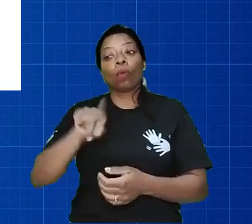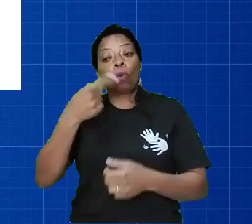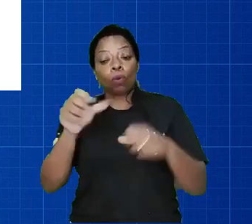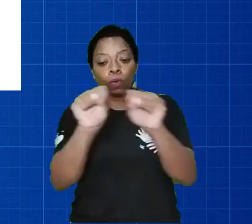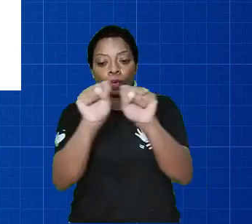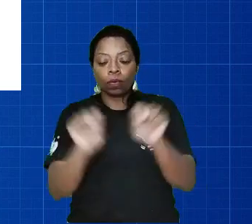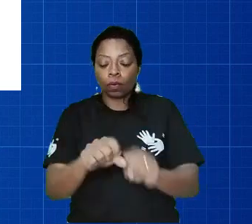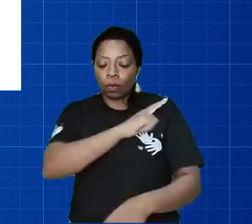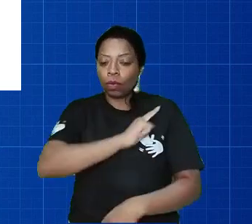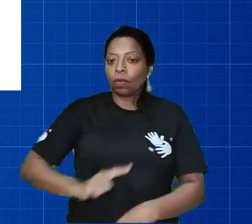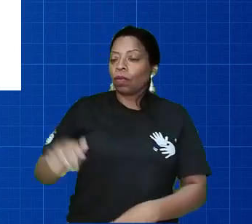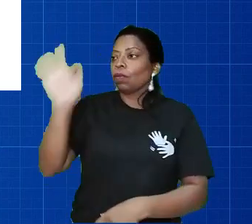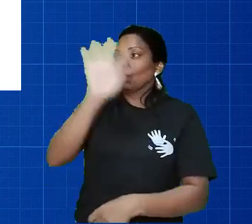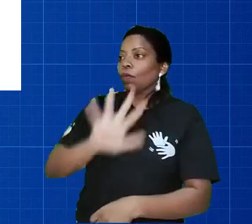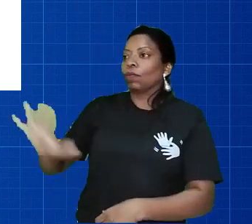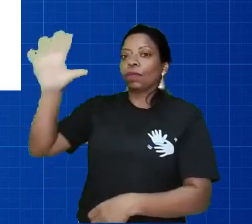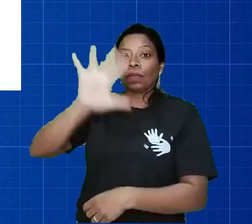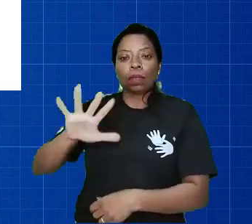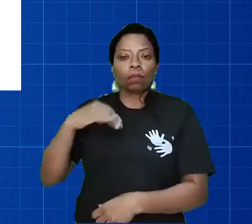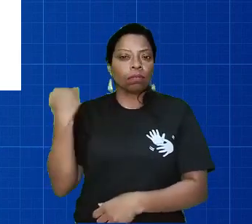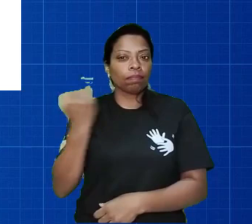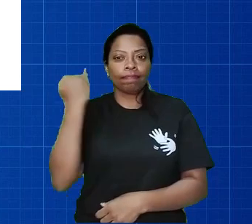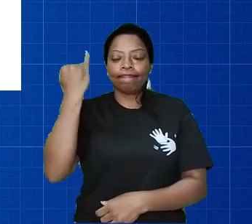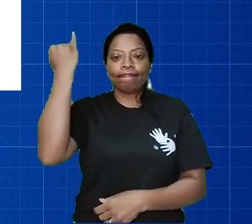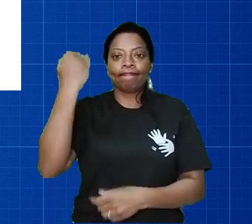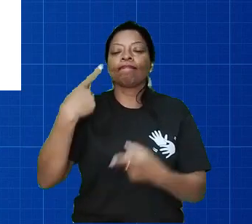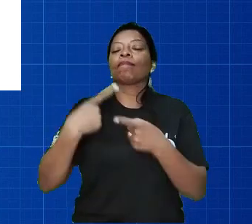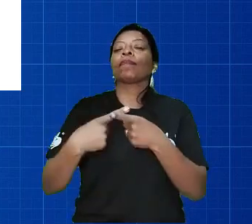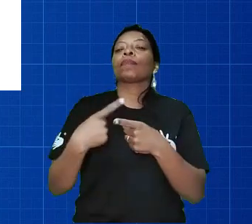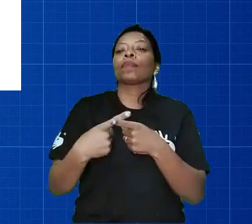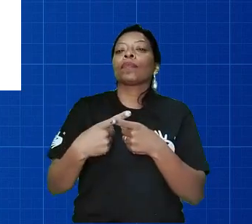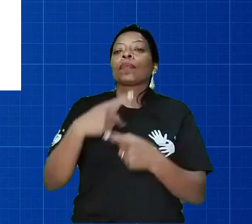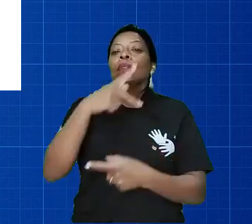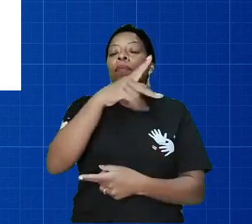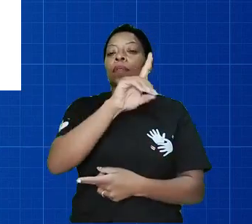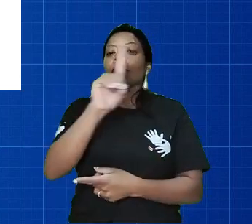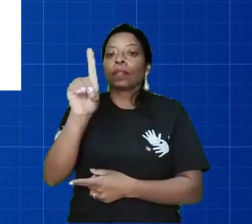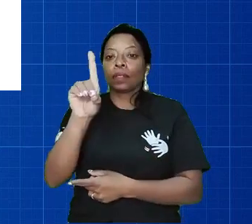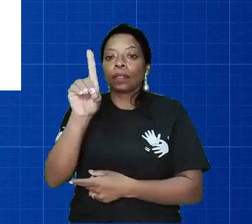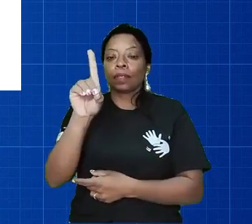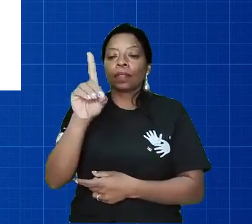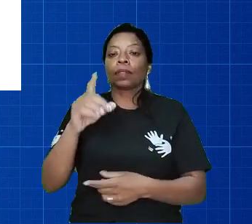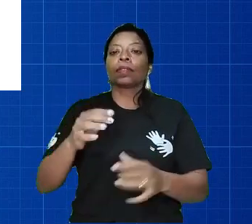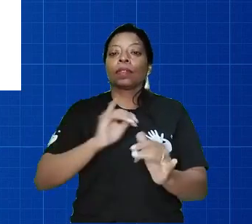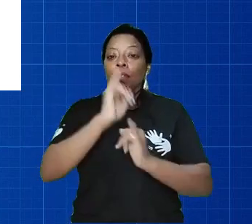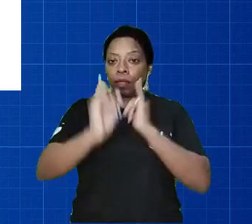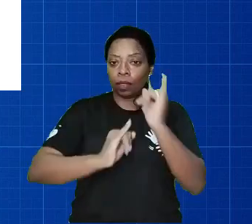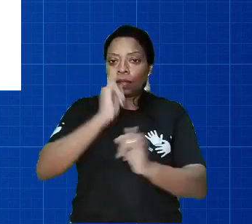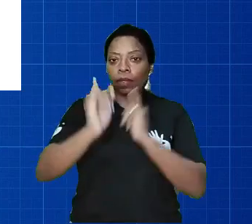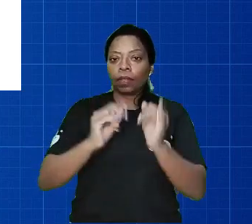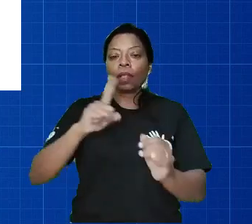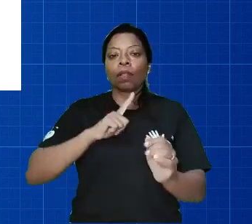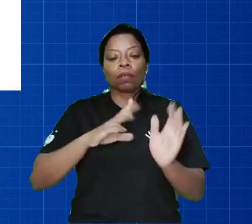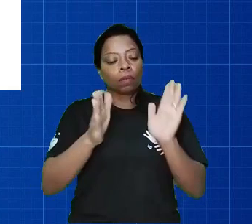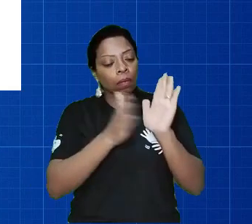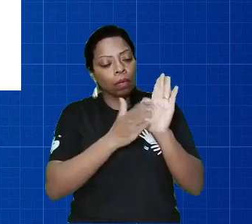importante também, porque no PDD interativo é onde encontram-se os cadastros de todos os outros